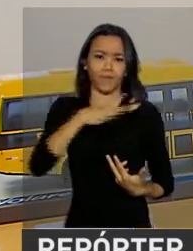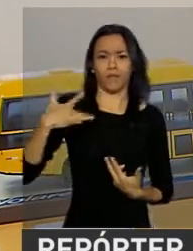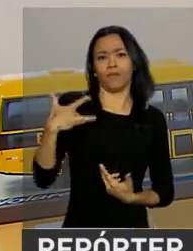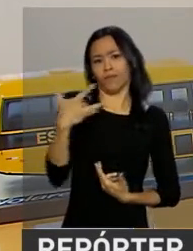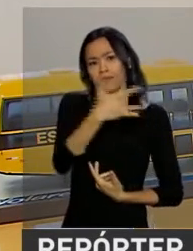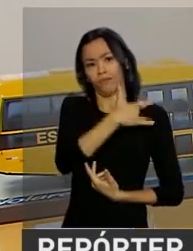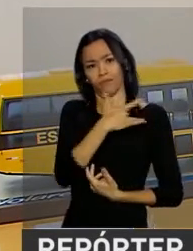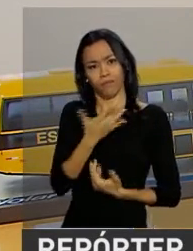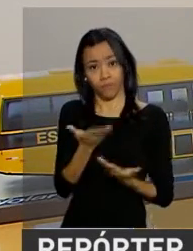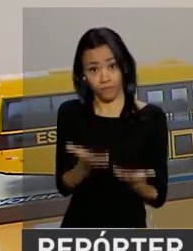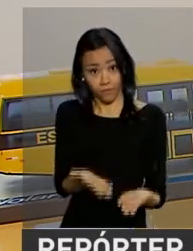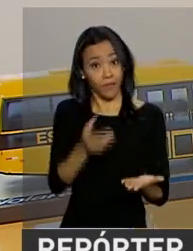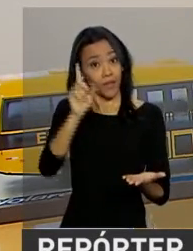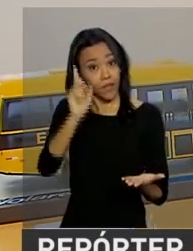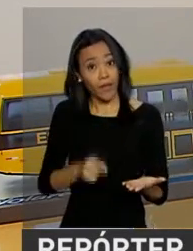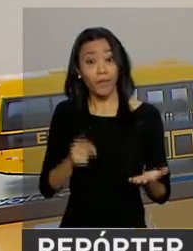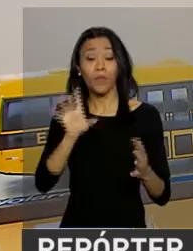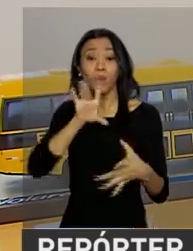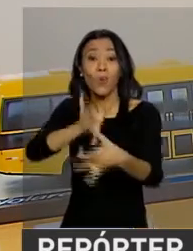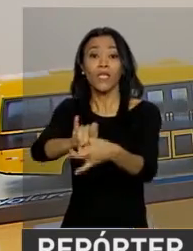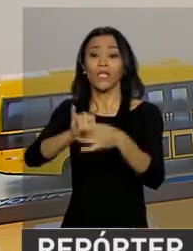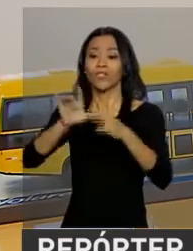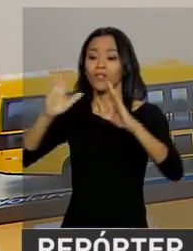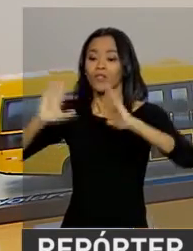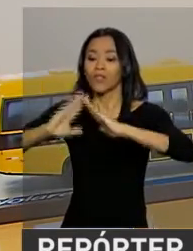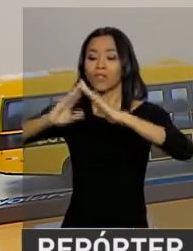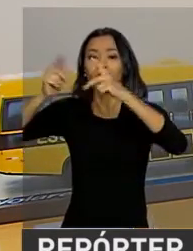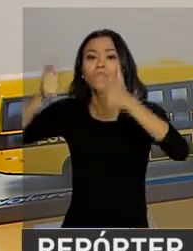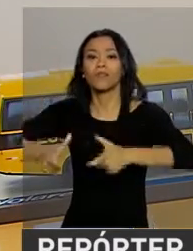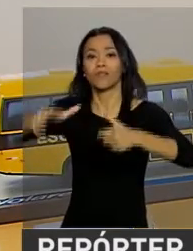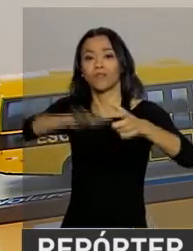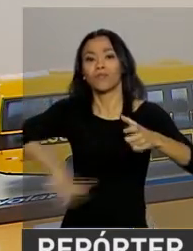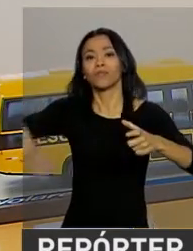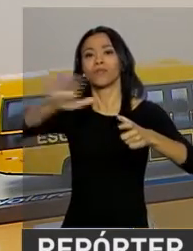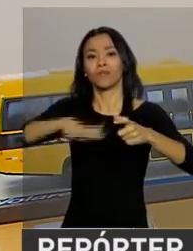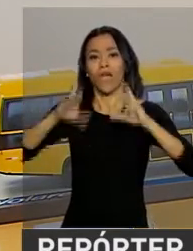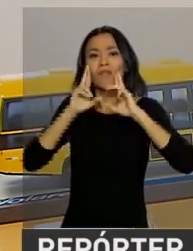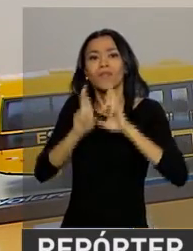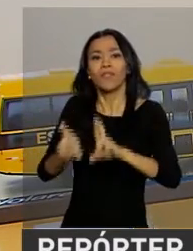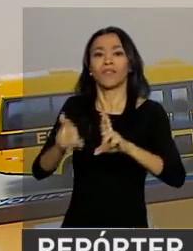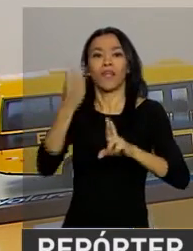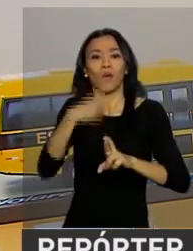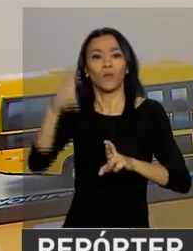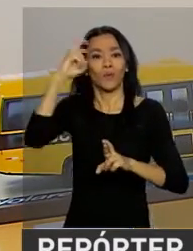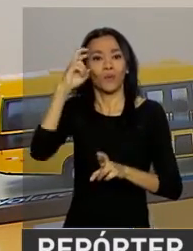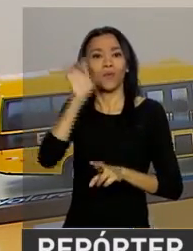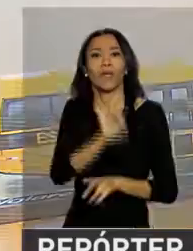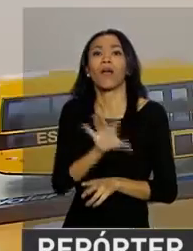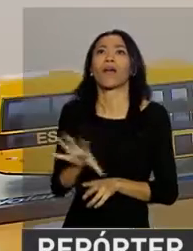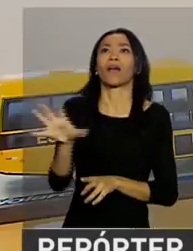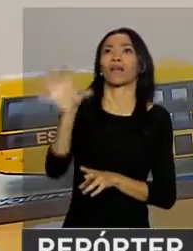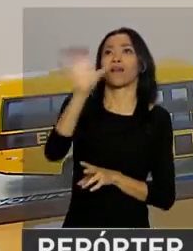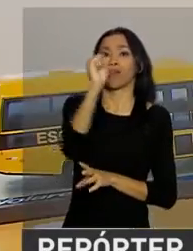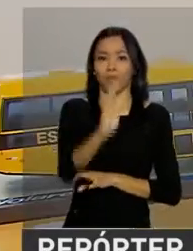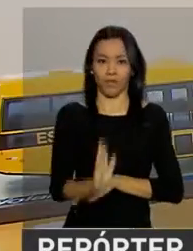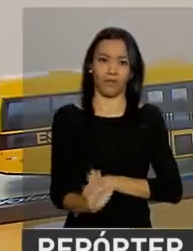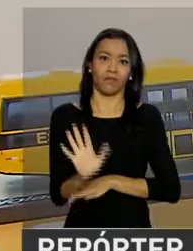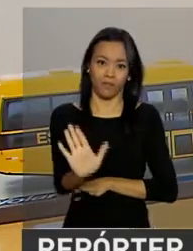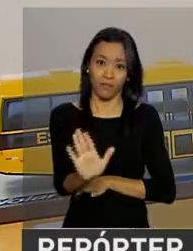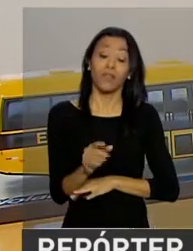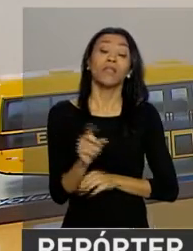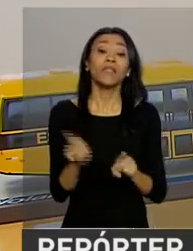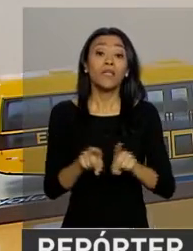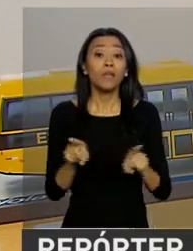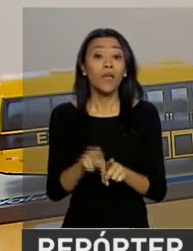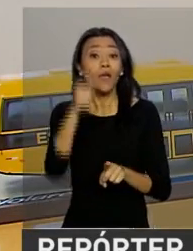que são inseridos na região é preservando os atos e culturas locais de cada uma das regiões que também trouxe